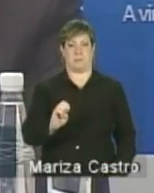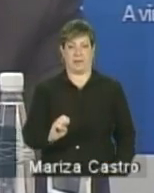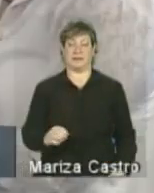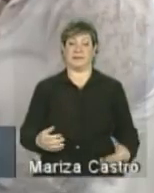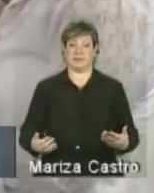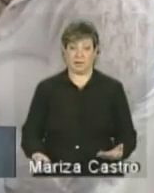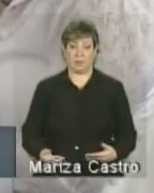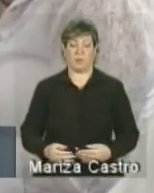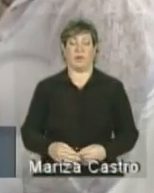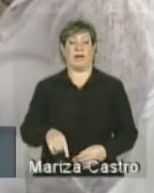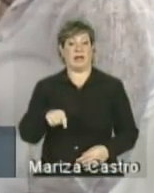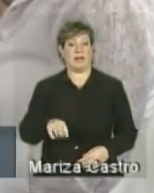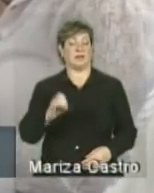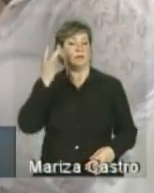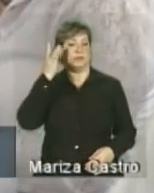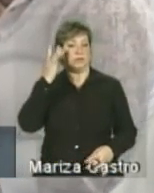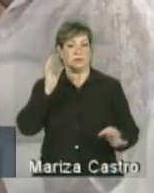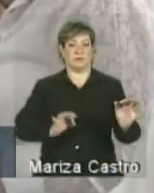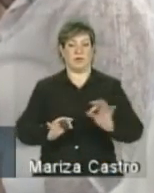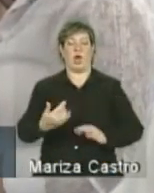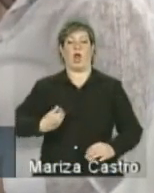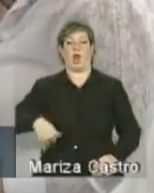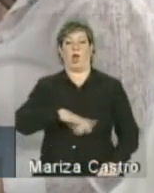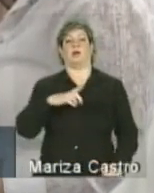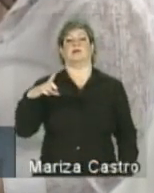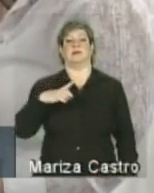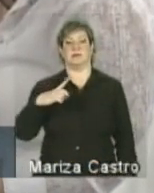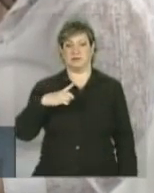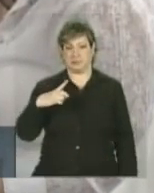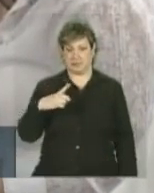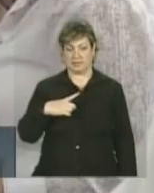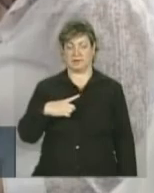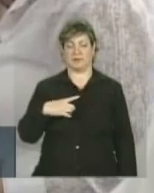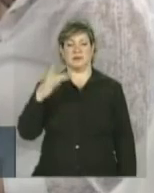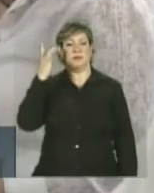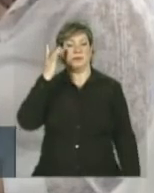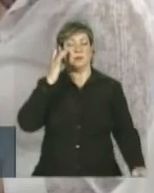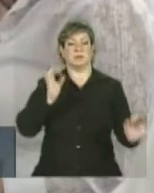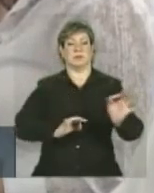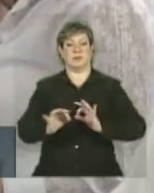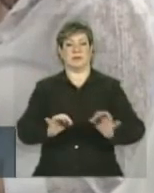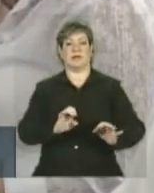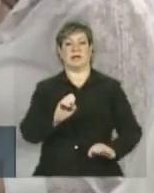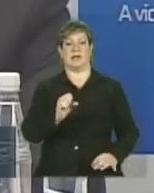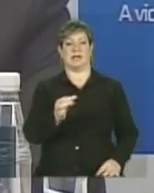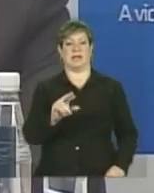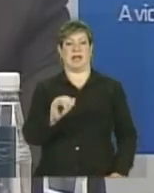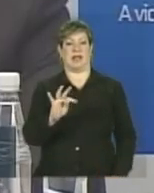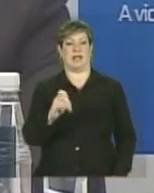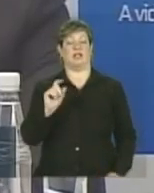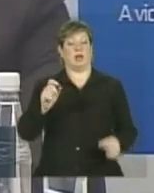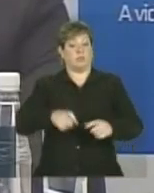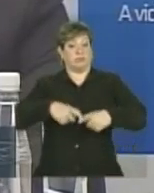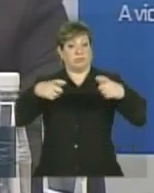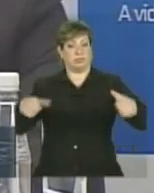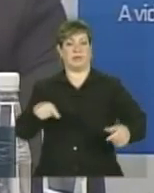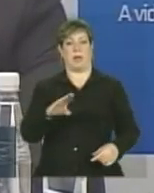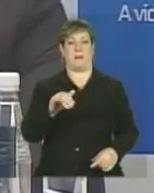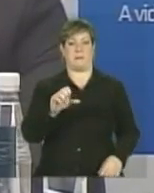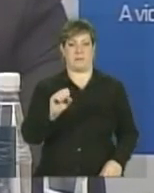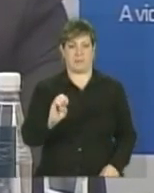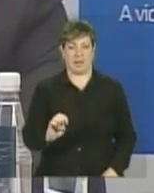é uma estratégia que nós estamos tendo, uma estratégia de aumentar a base,